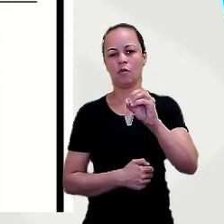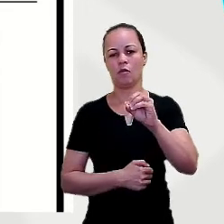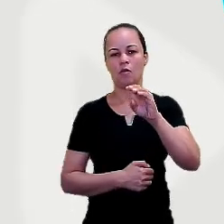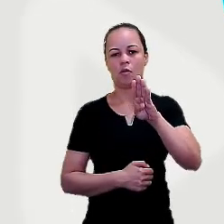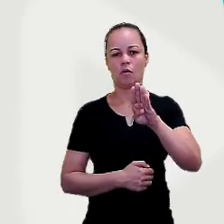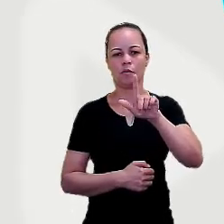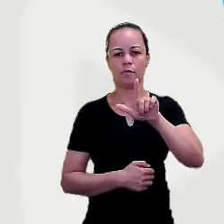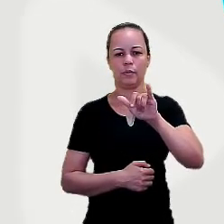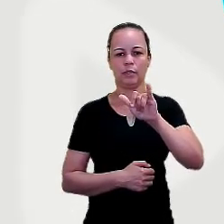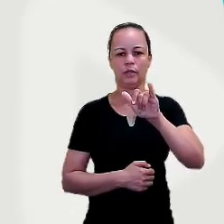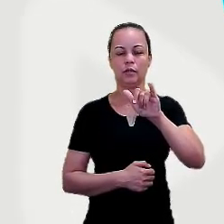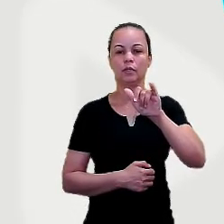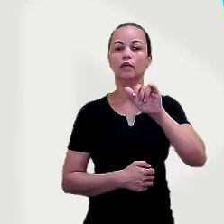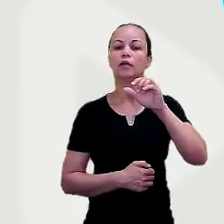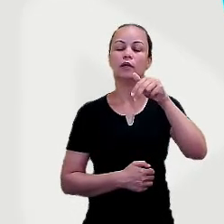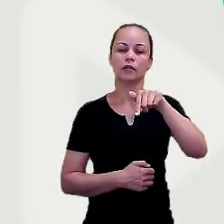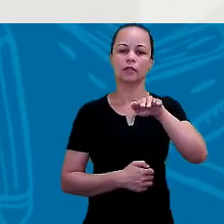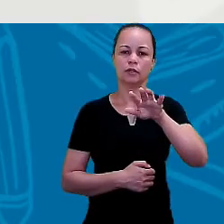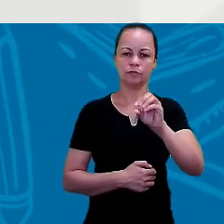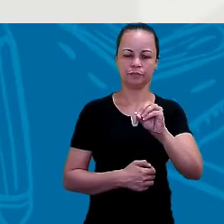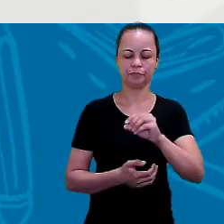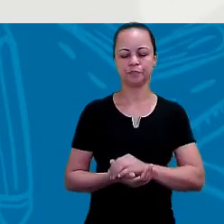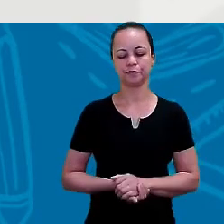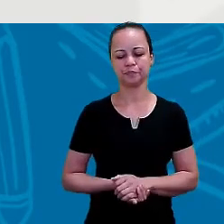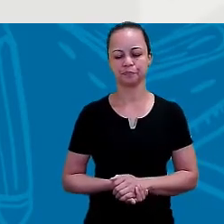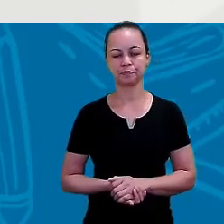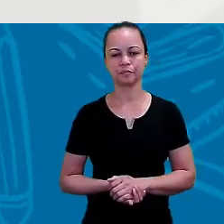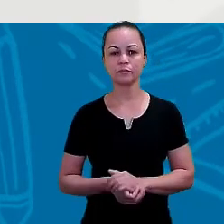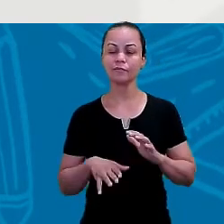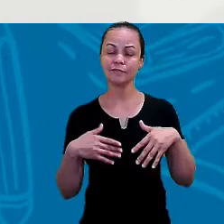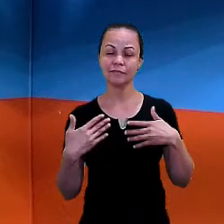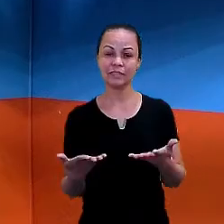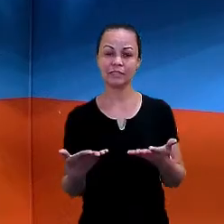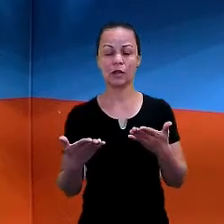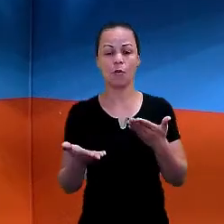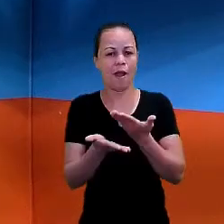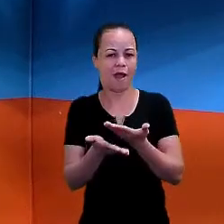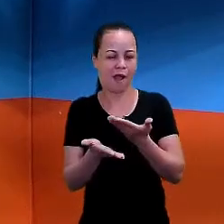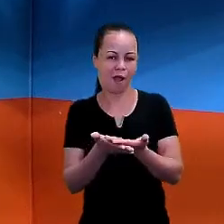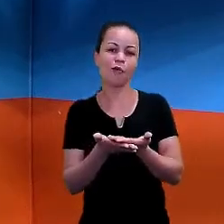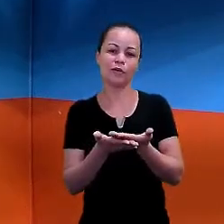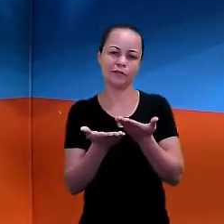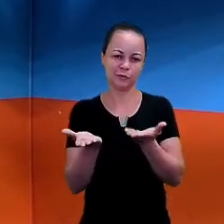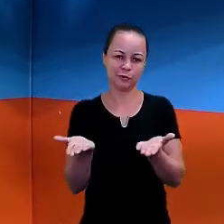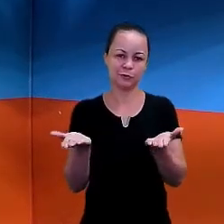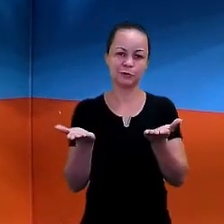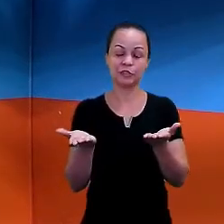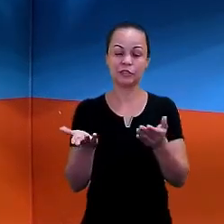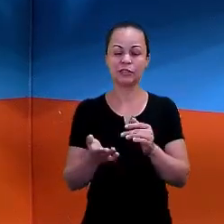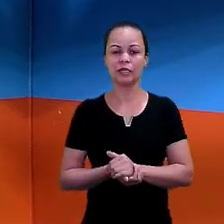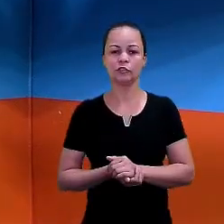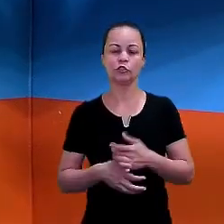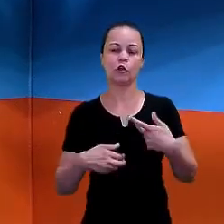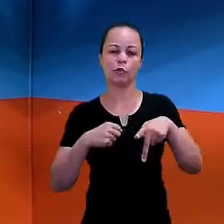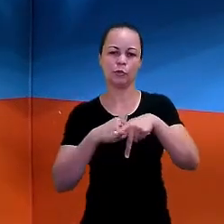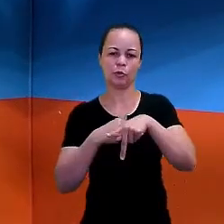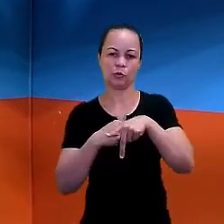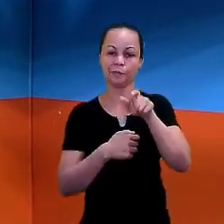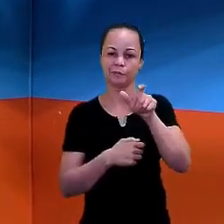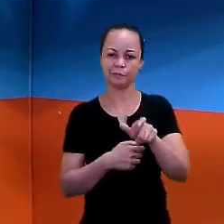correspondente aqui, tá certo? Então, gente, é isso a nossa aula de hoje sobre pronomes